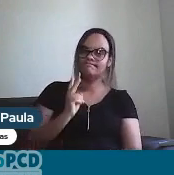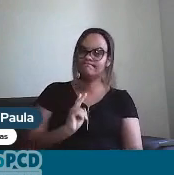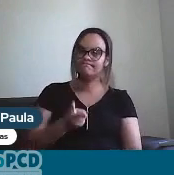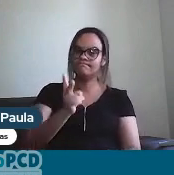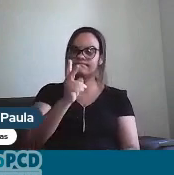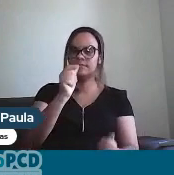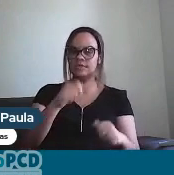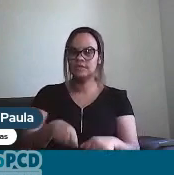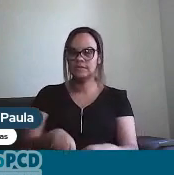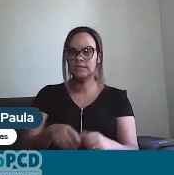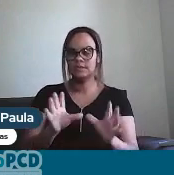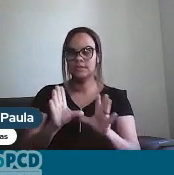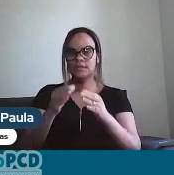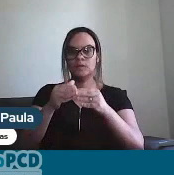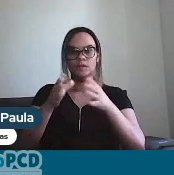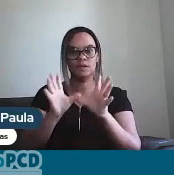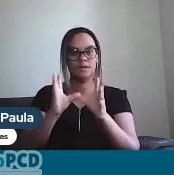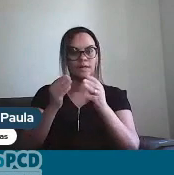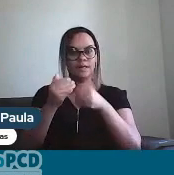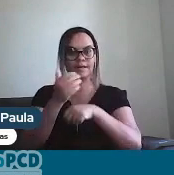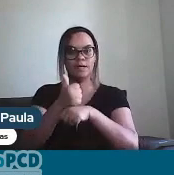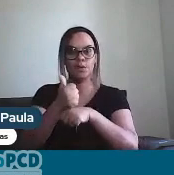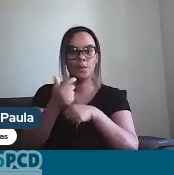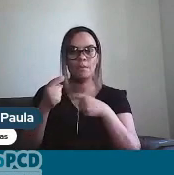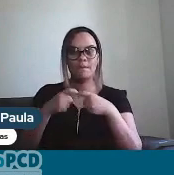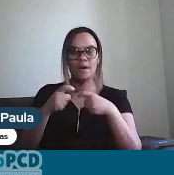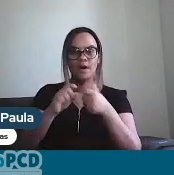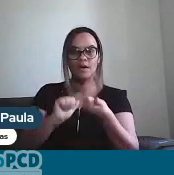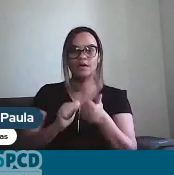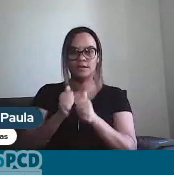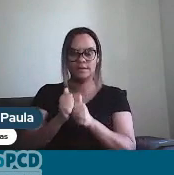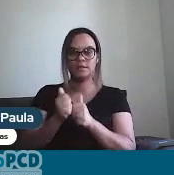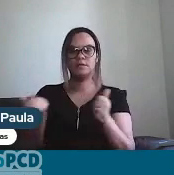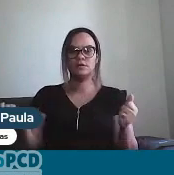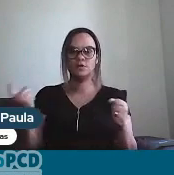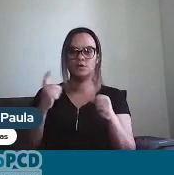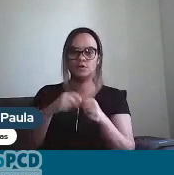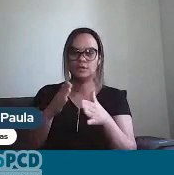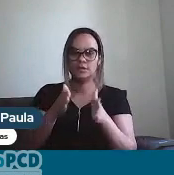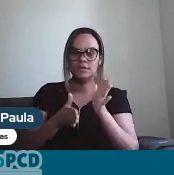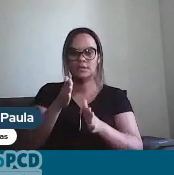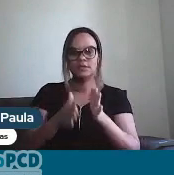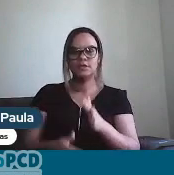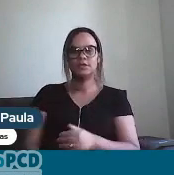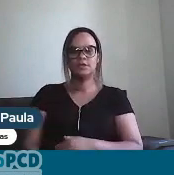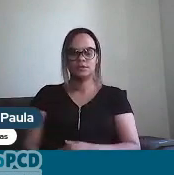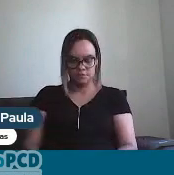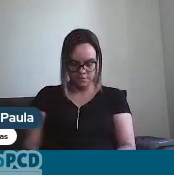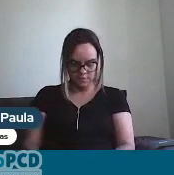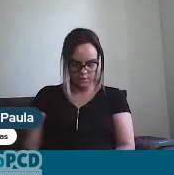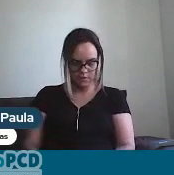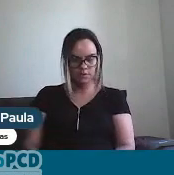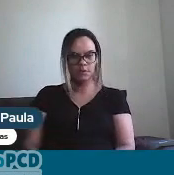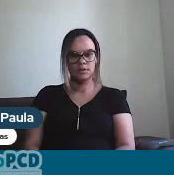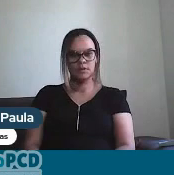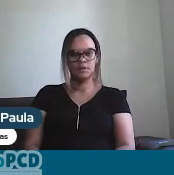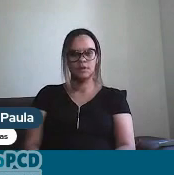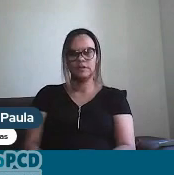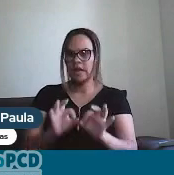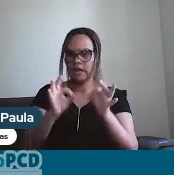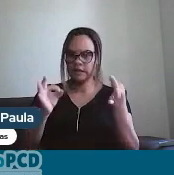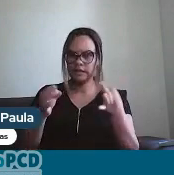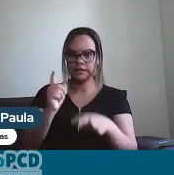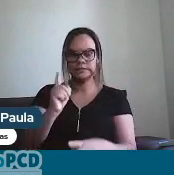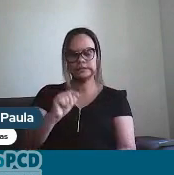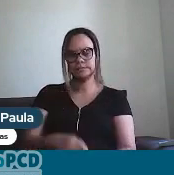têm que ser certificadas para fazer essa avaliação e recertificadas periodicamente, porque não é uma coisa muito simples,